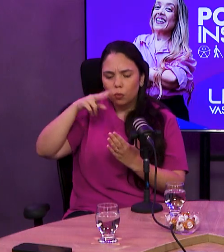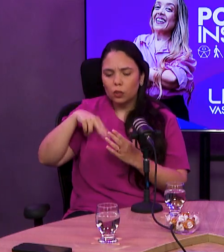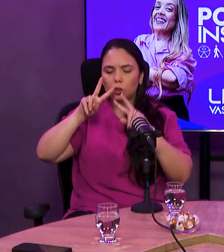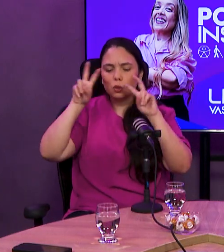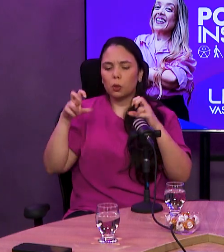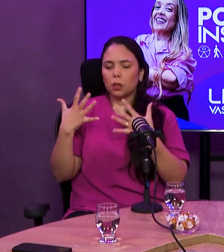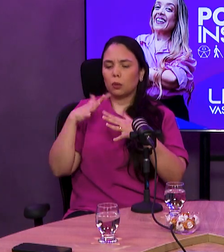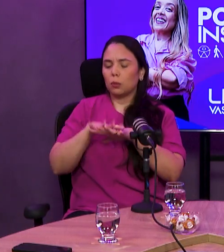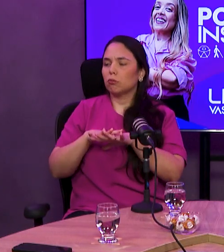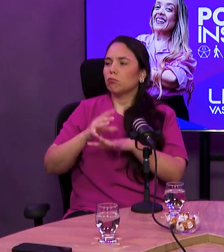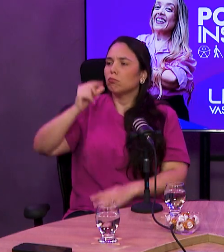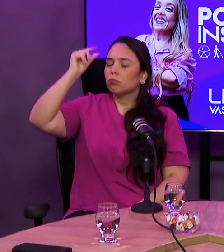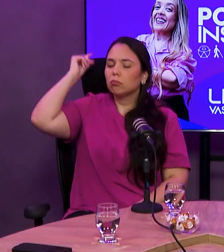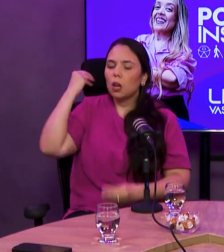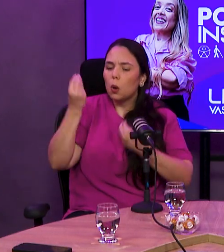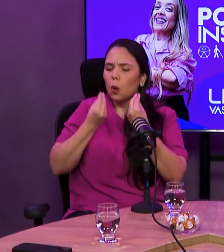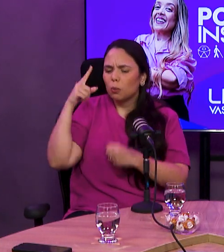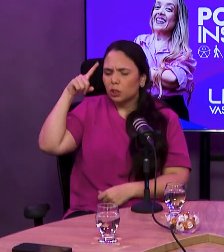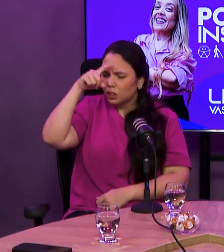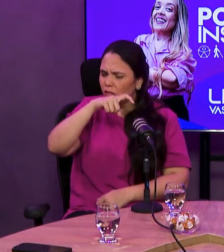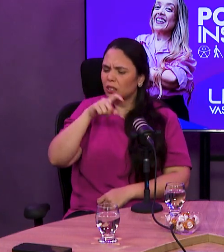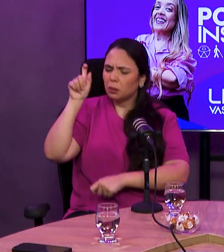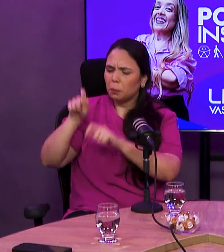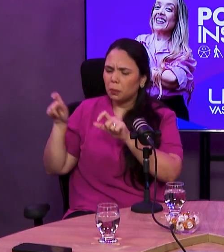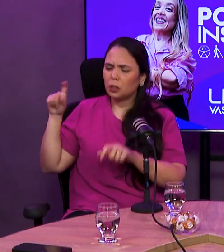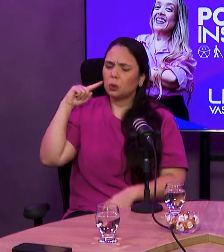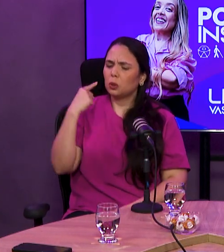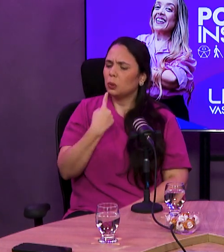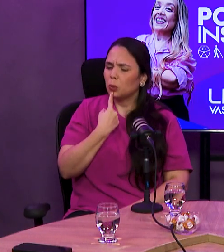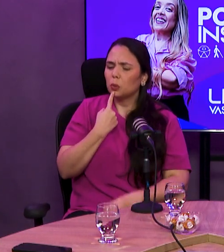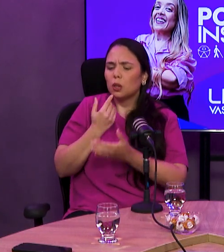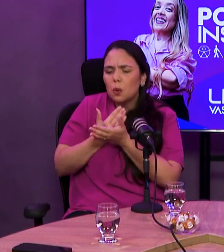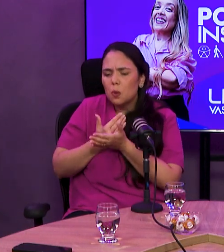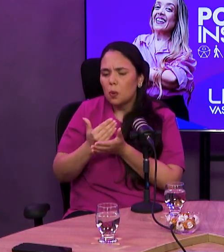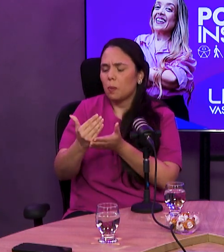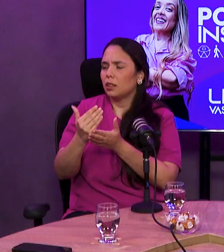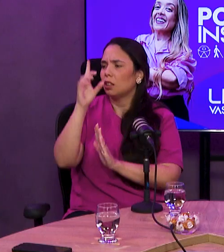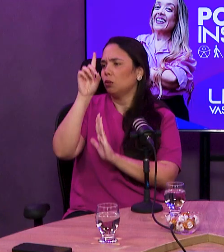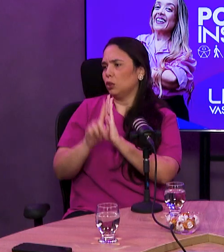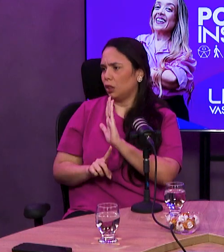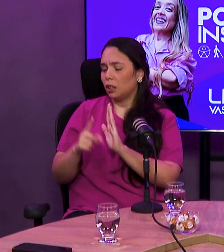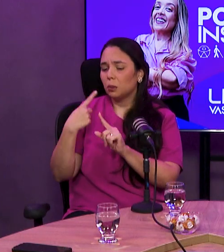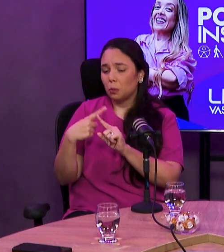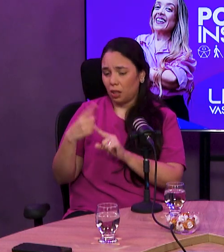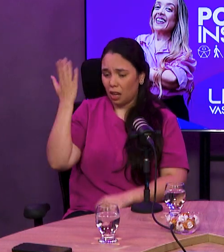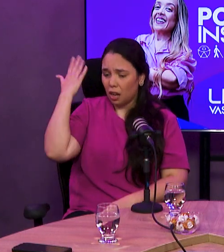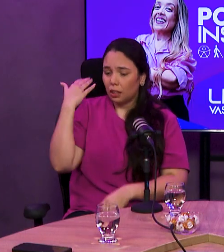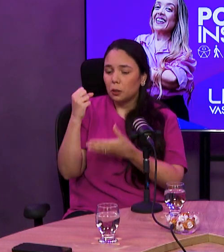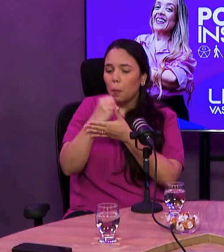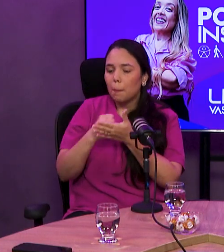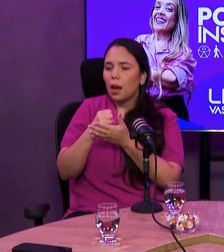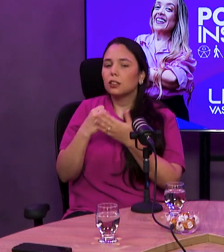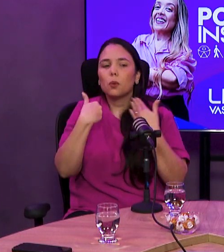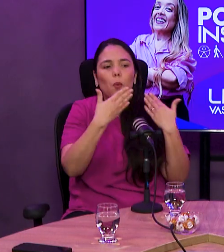inclusão e como foi difícil para as pessoas surdas começarem a ter direito, porque o básico que é